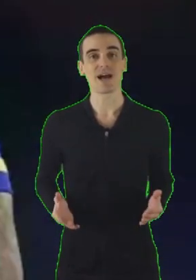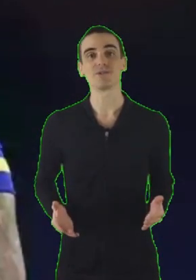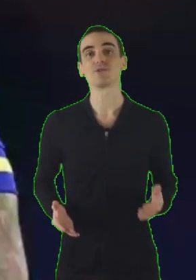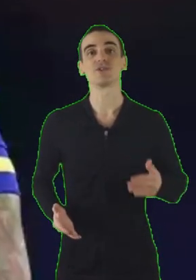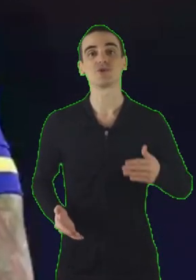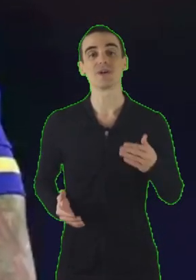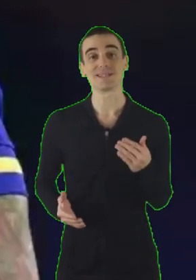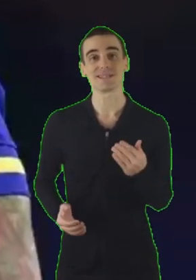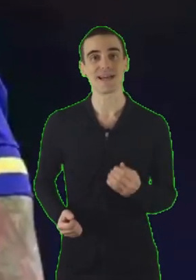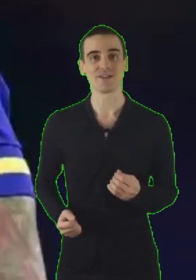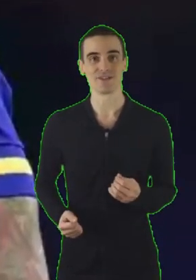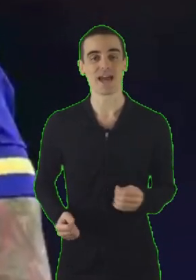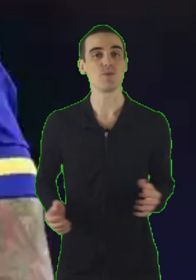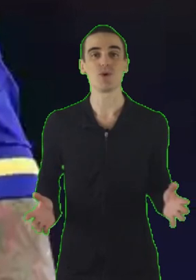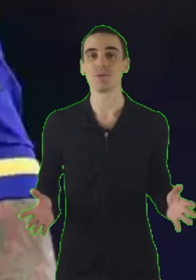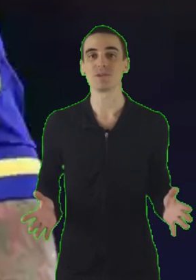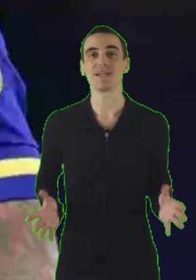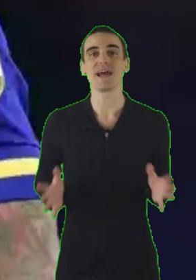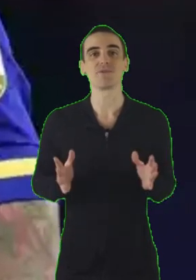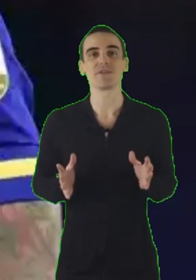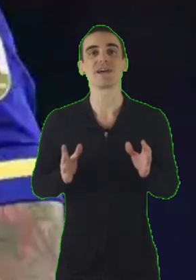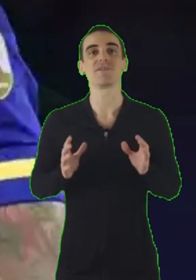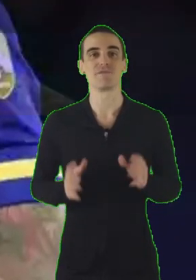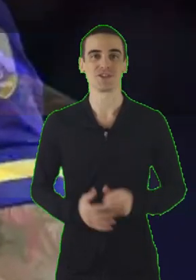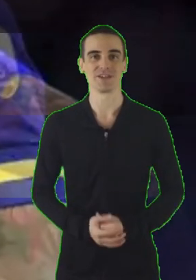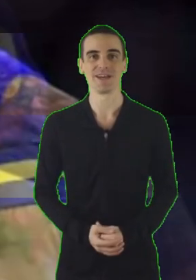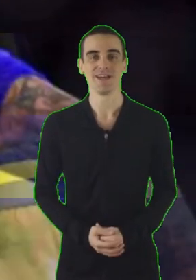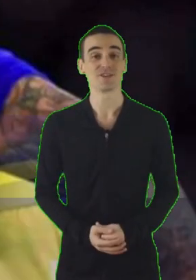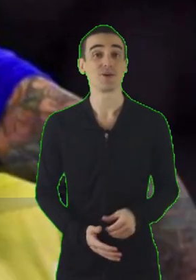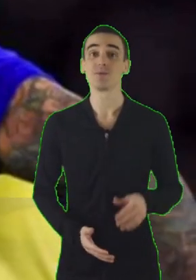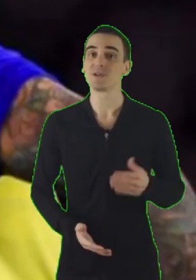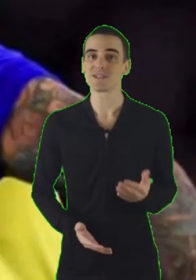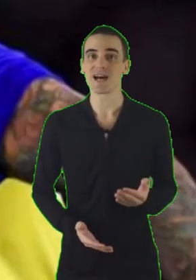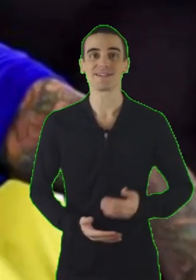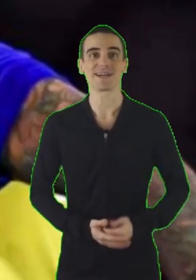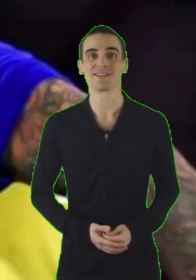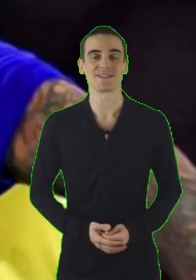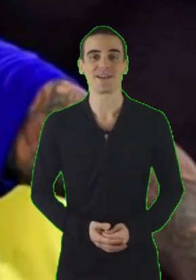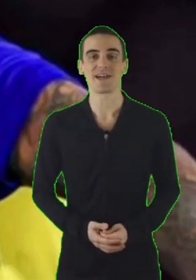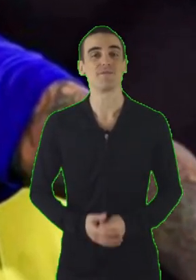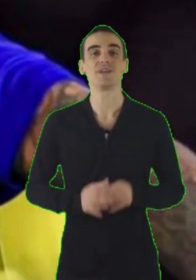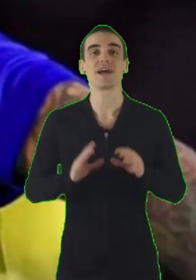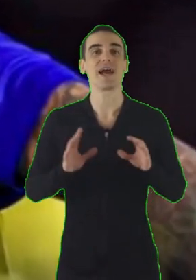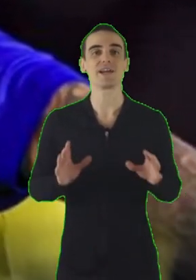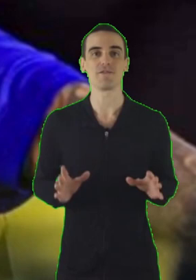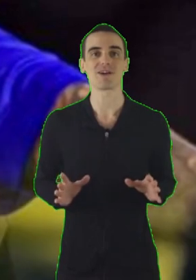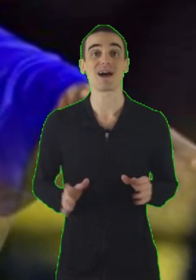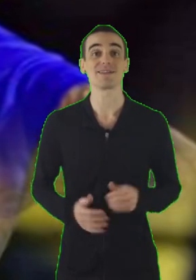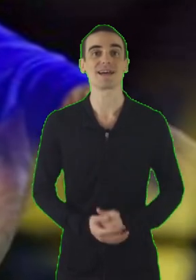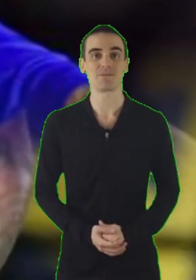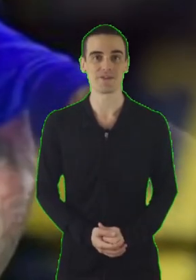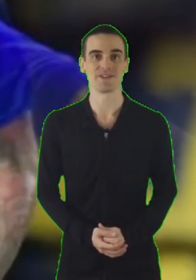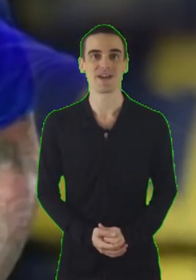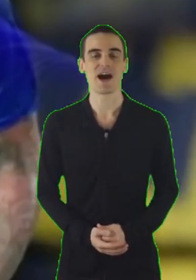sua equipe no futebol espanhol, onde também é sócio majoritário. Segundo a reportagem do site Lance, a situação do meio-campista no